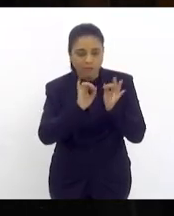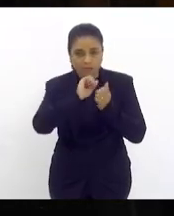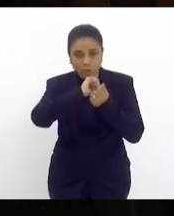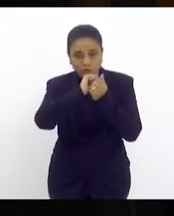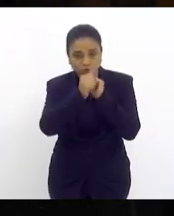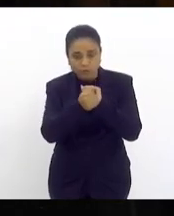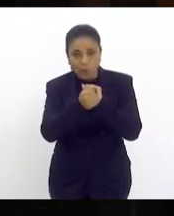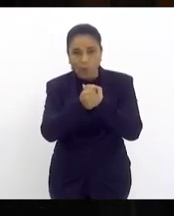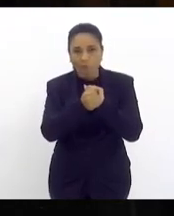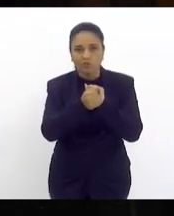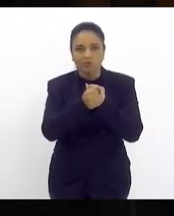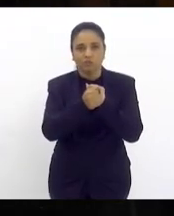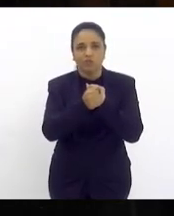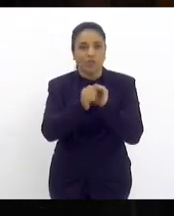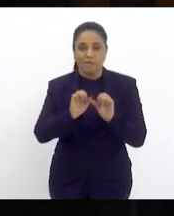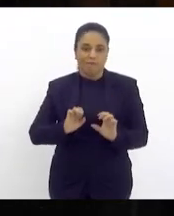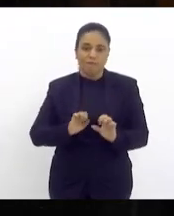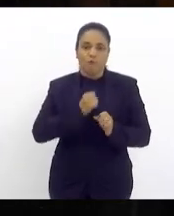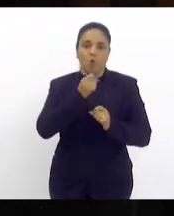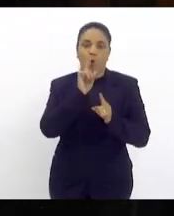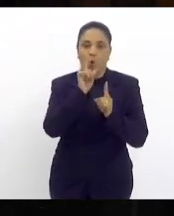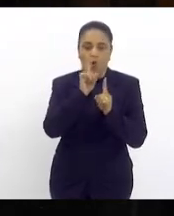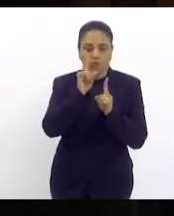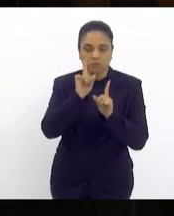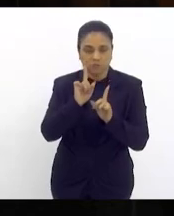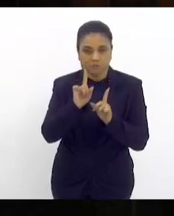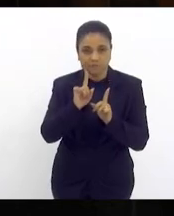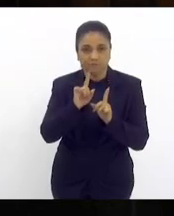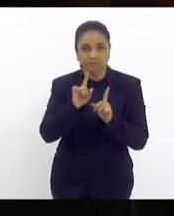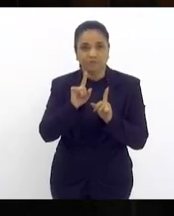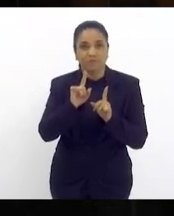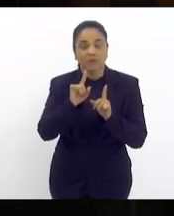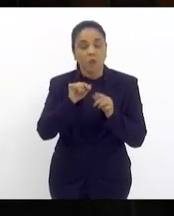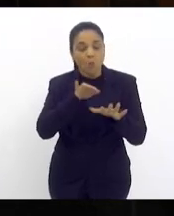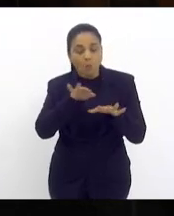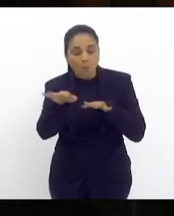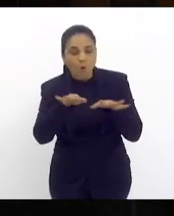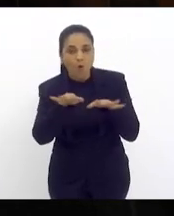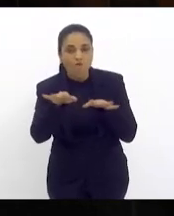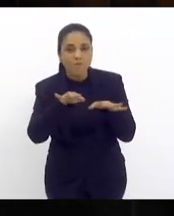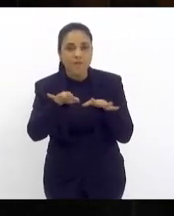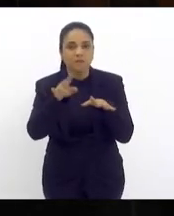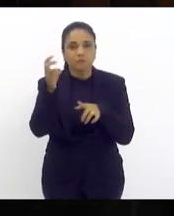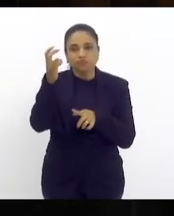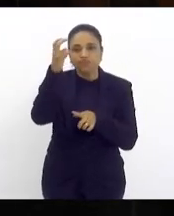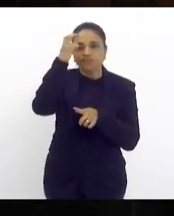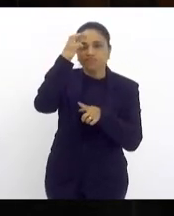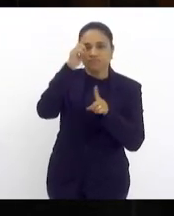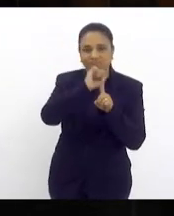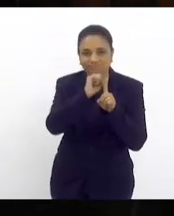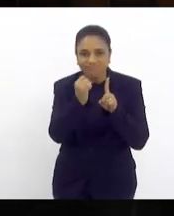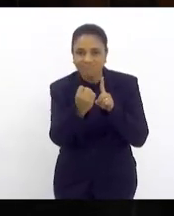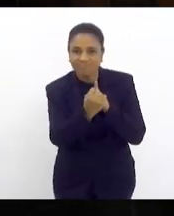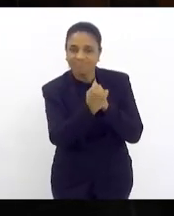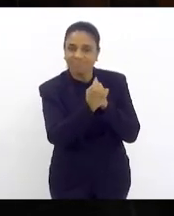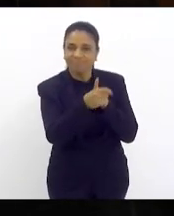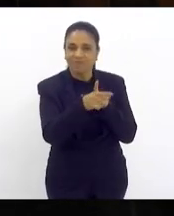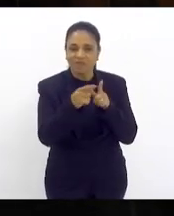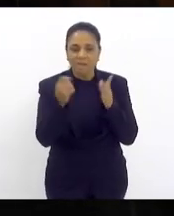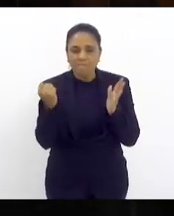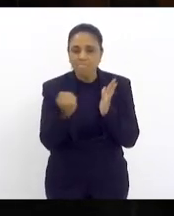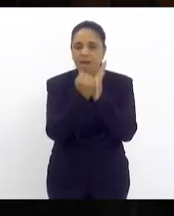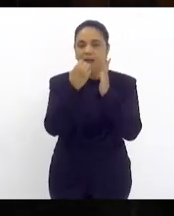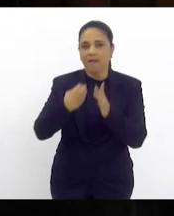é uma Fúria Furiosa como companheiro acha a fúria é um movimento consórcio cultural que deseja impactar a vida das pessoas